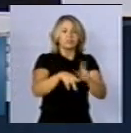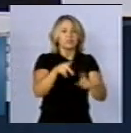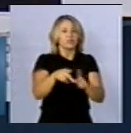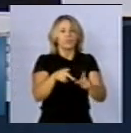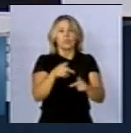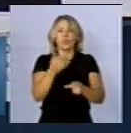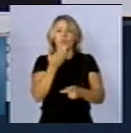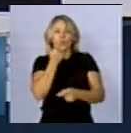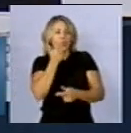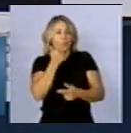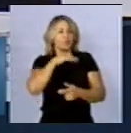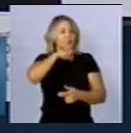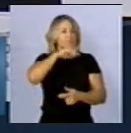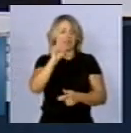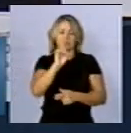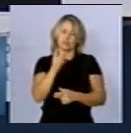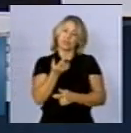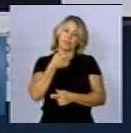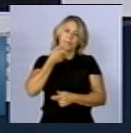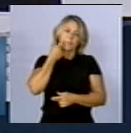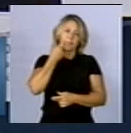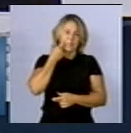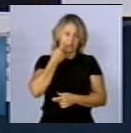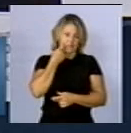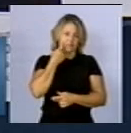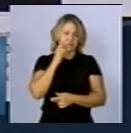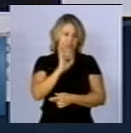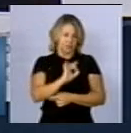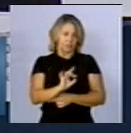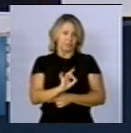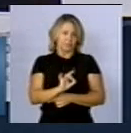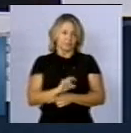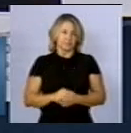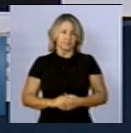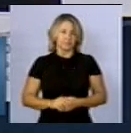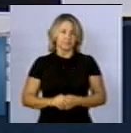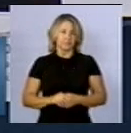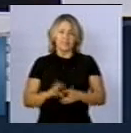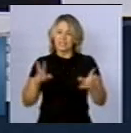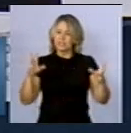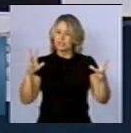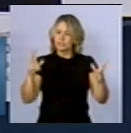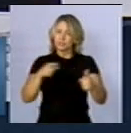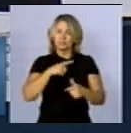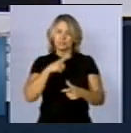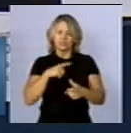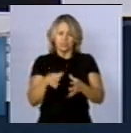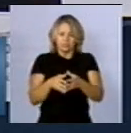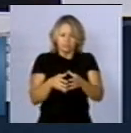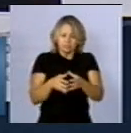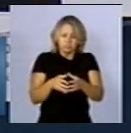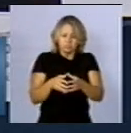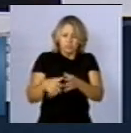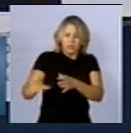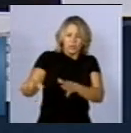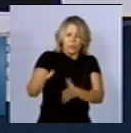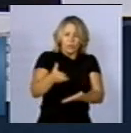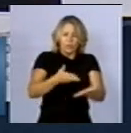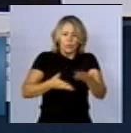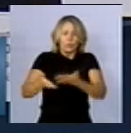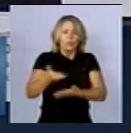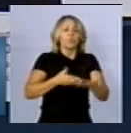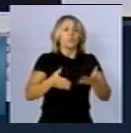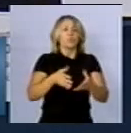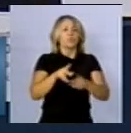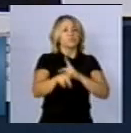caça só comia um peixe e isso tudo isso envolvia cosmologia da etnia